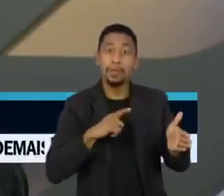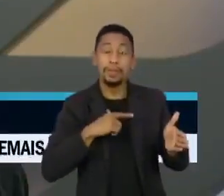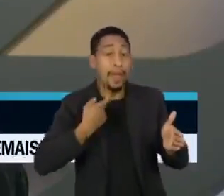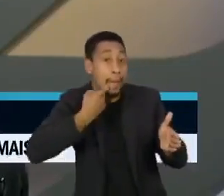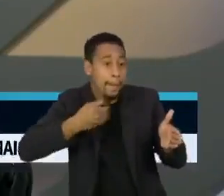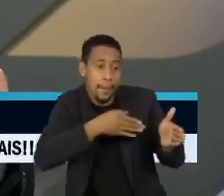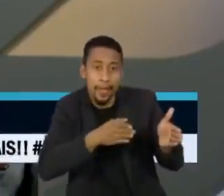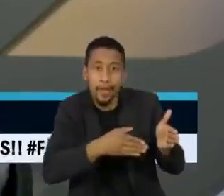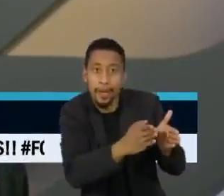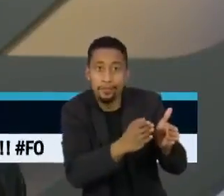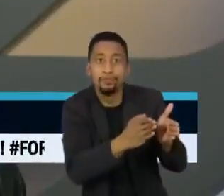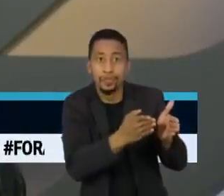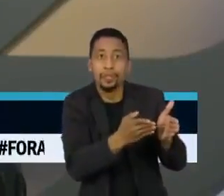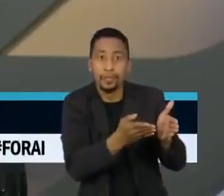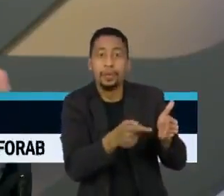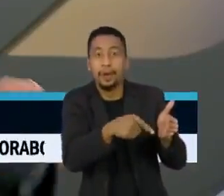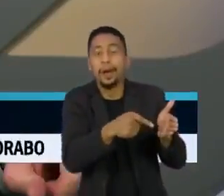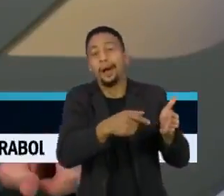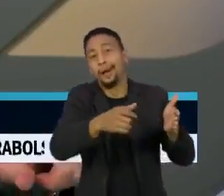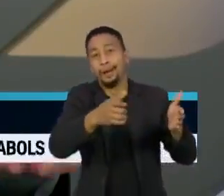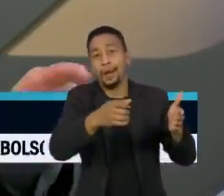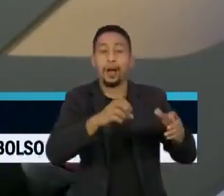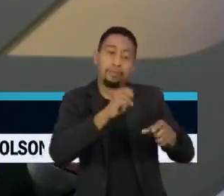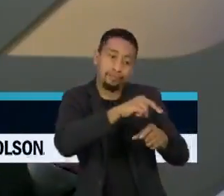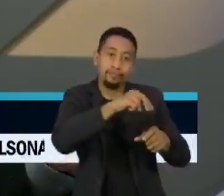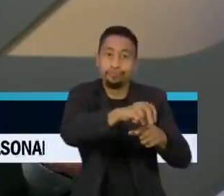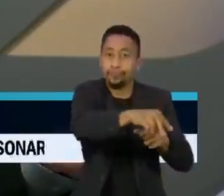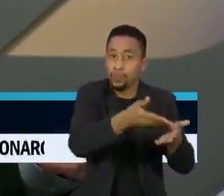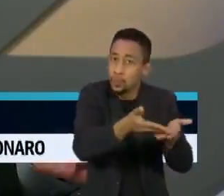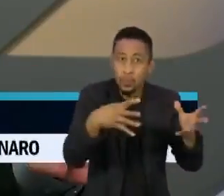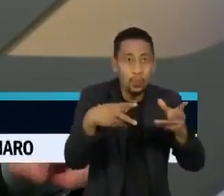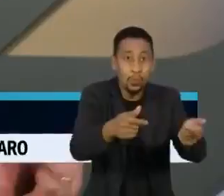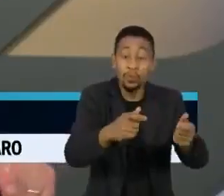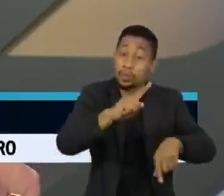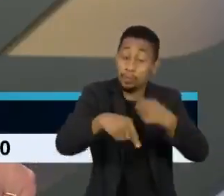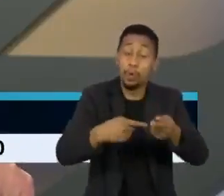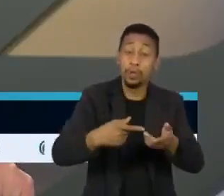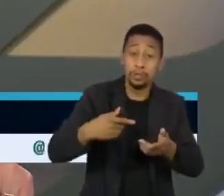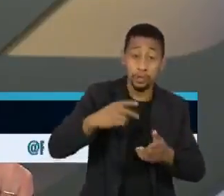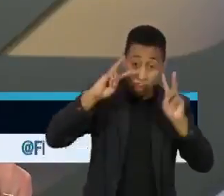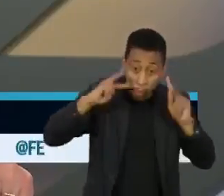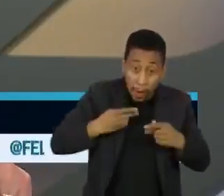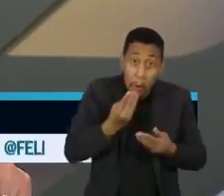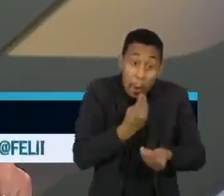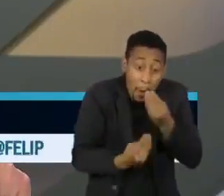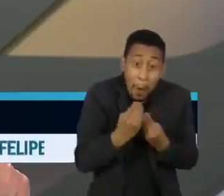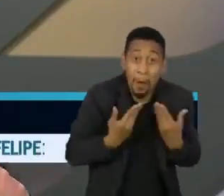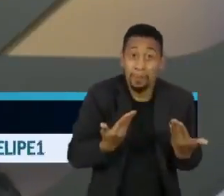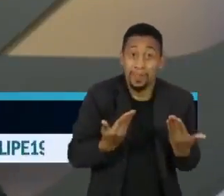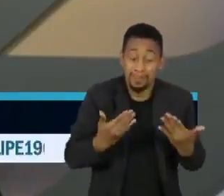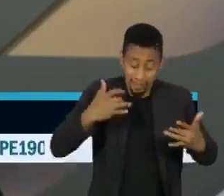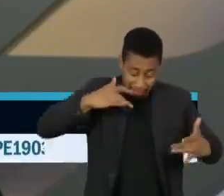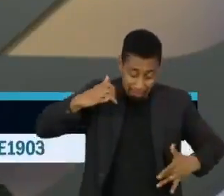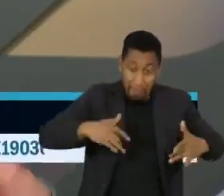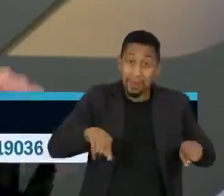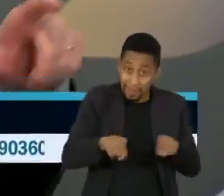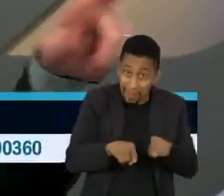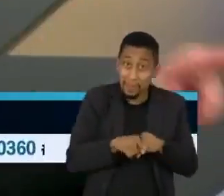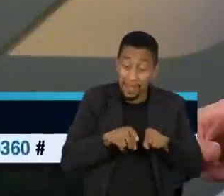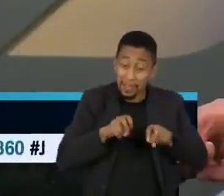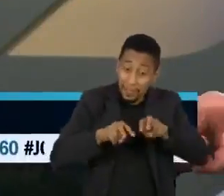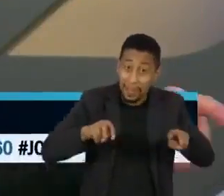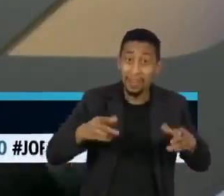problemas Graças aos aos agrotóxicos que foi e nos últimos anos permitindo que a toxicidade